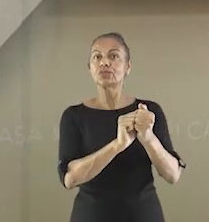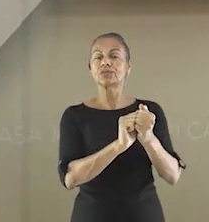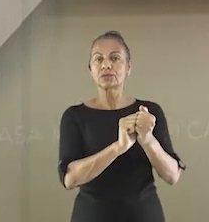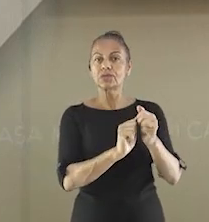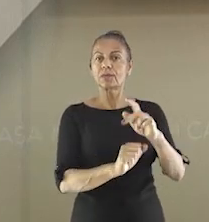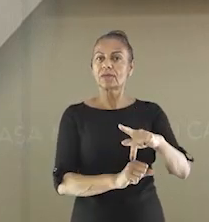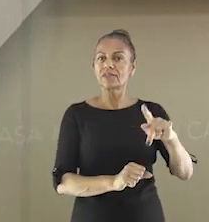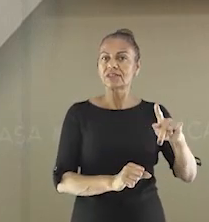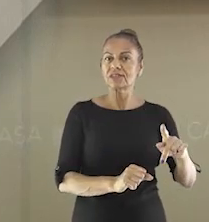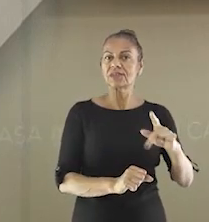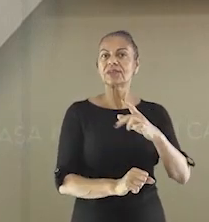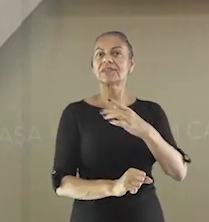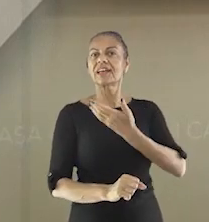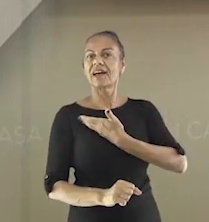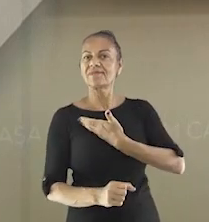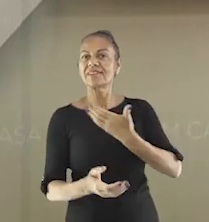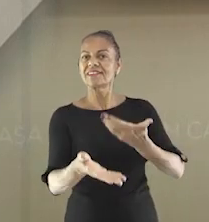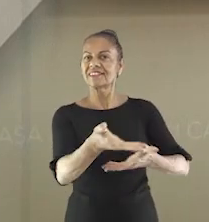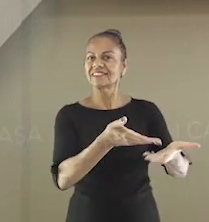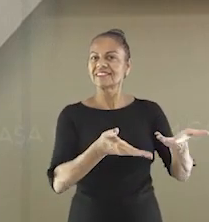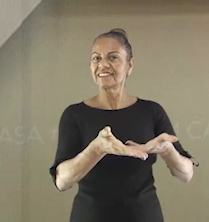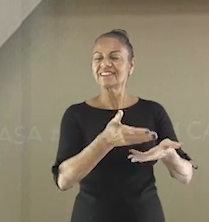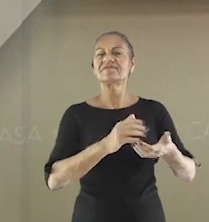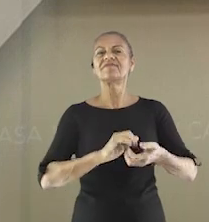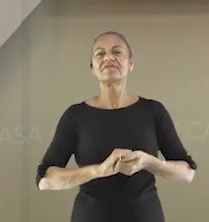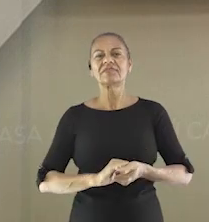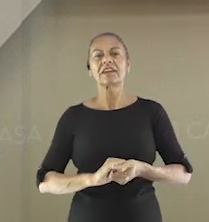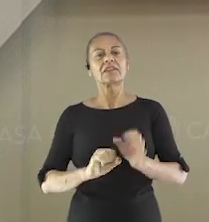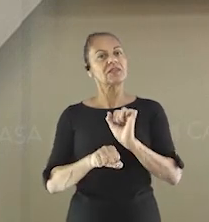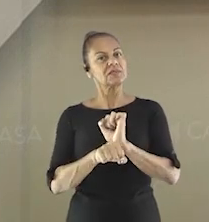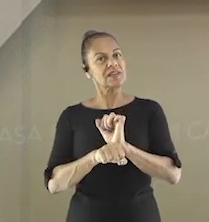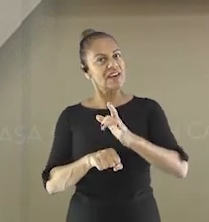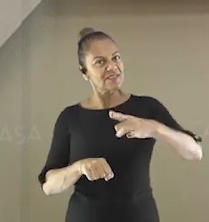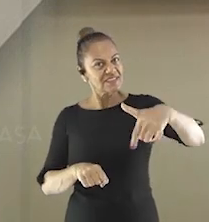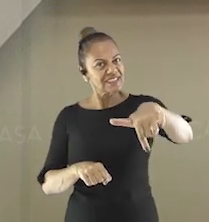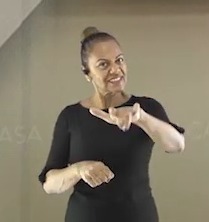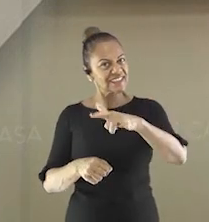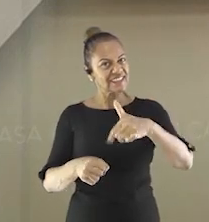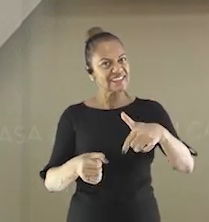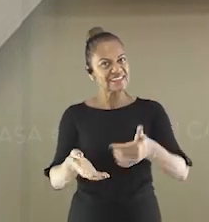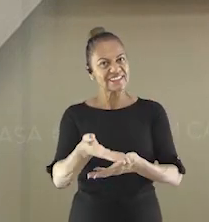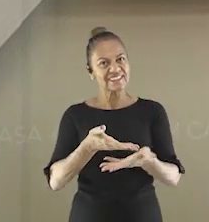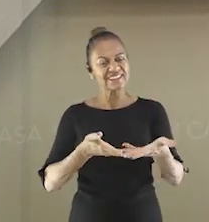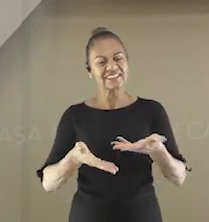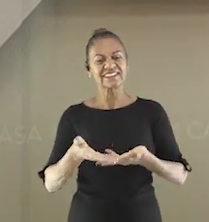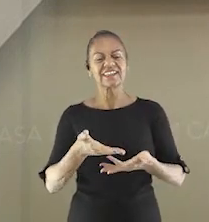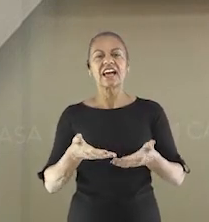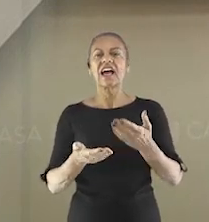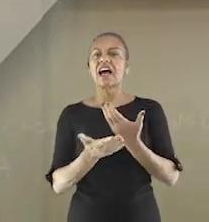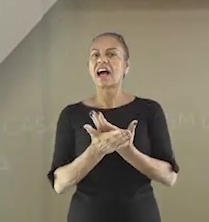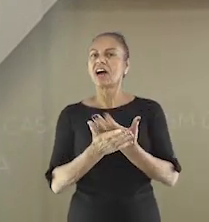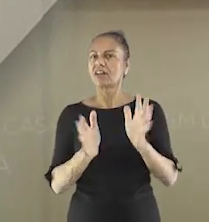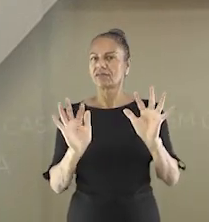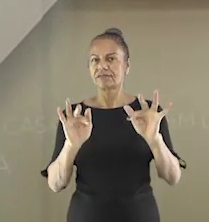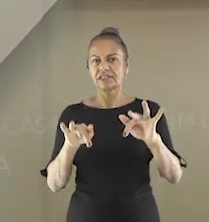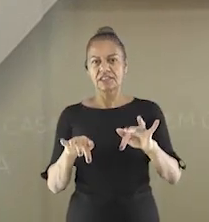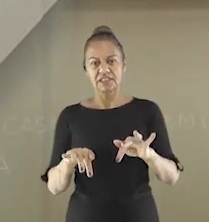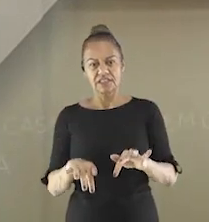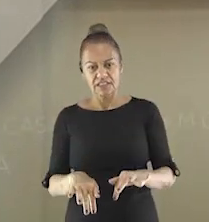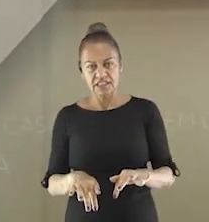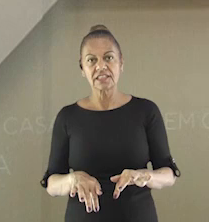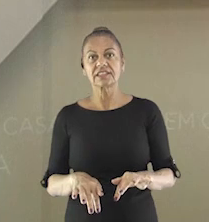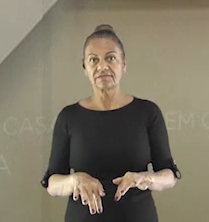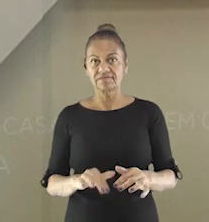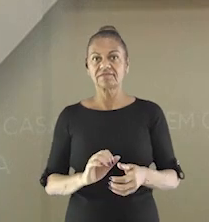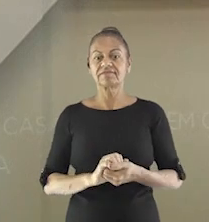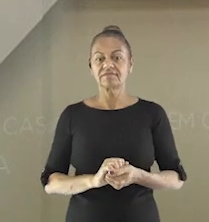professores e colegas na escola. Que tal? Fácil, né? Então, ficamos aguardando a sua participação, combinado? Gente, chegamos ao fim da aula